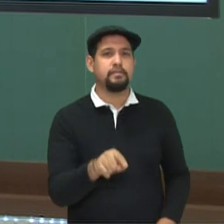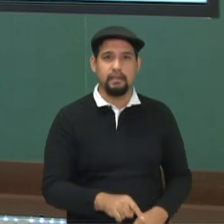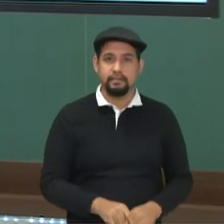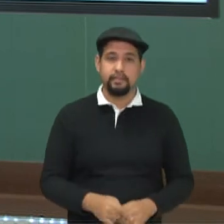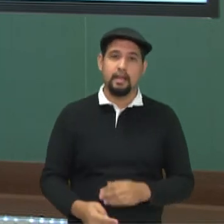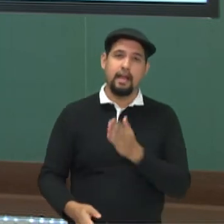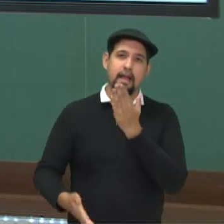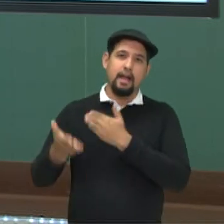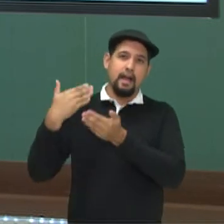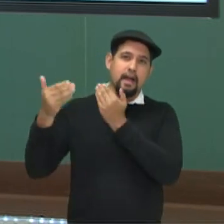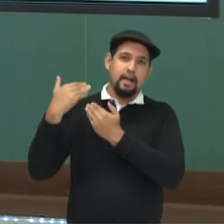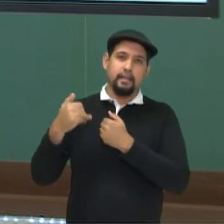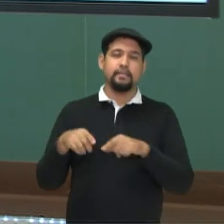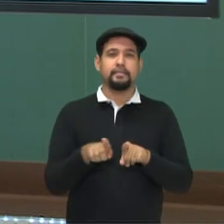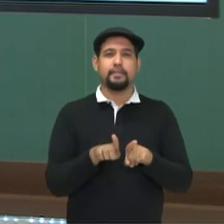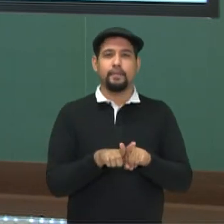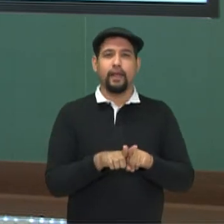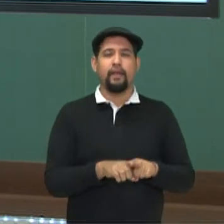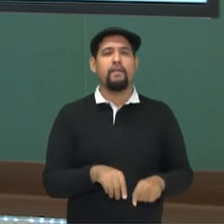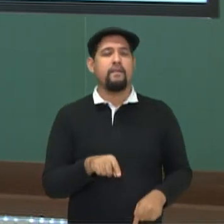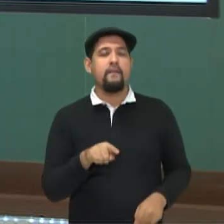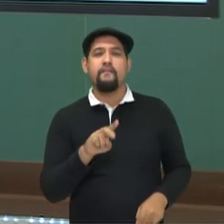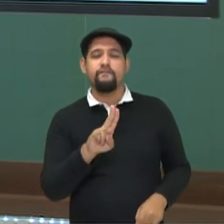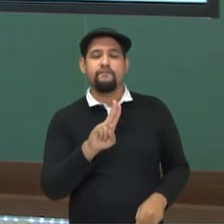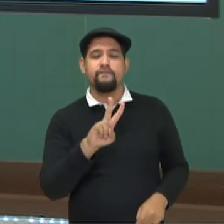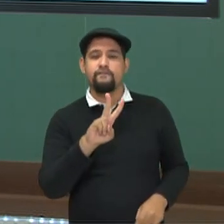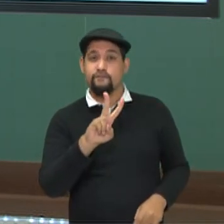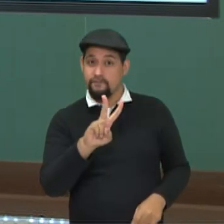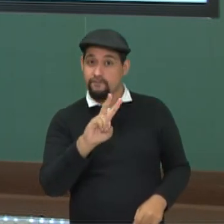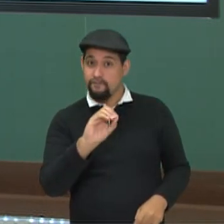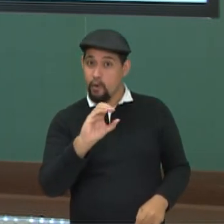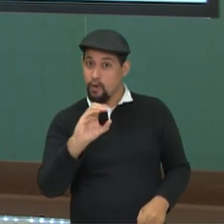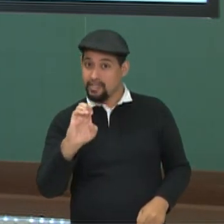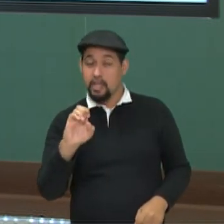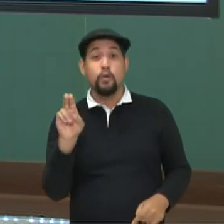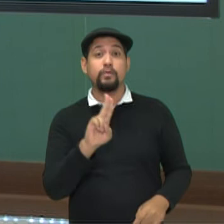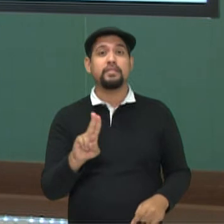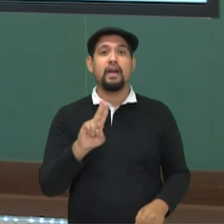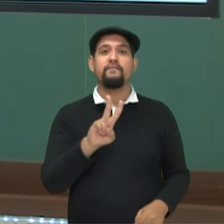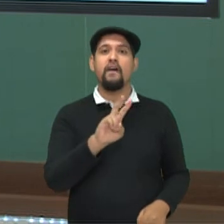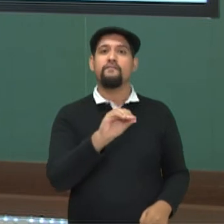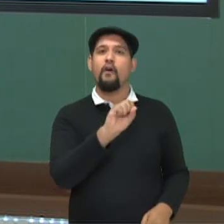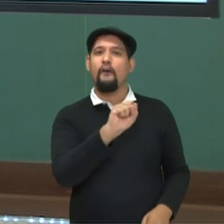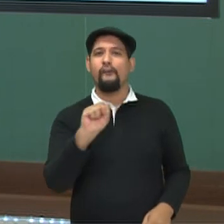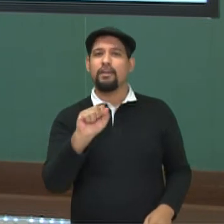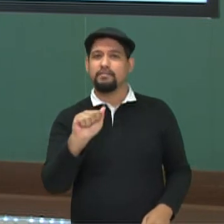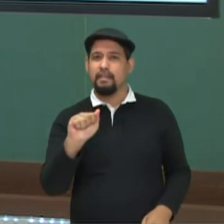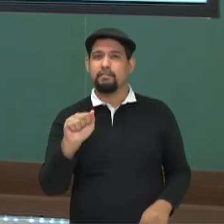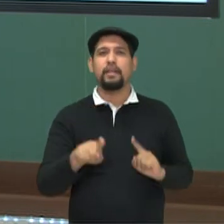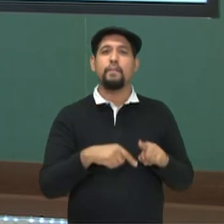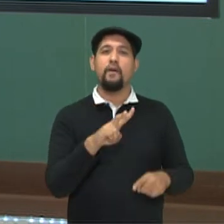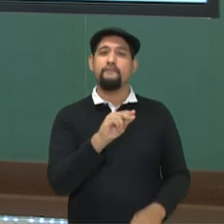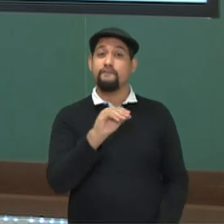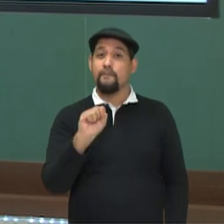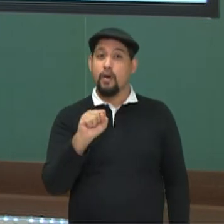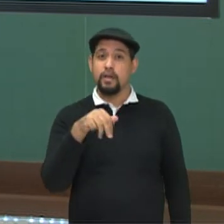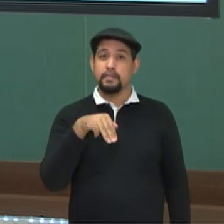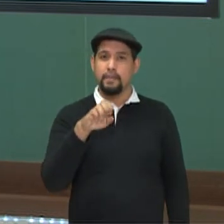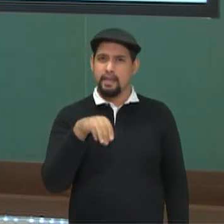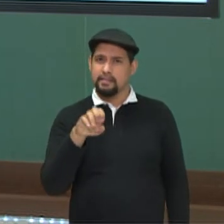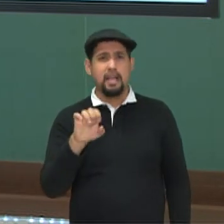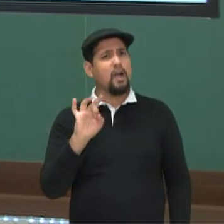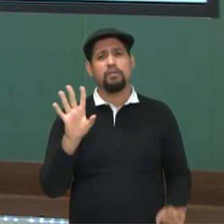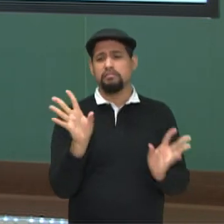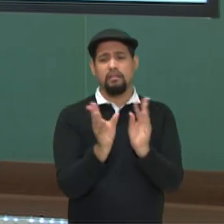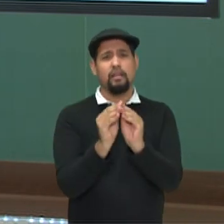antigamente você se usava, né, vossa mercê, depois usou vós mercê, e hoje se